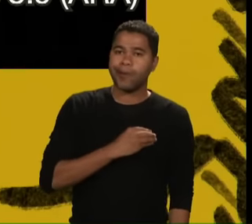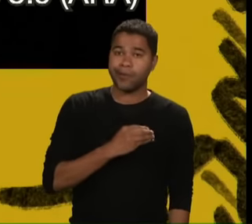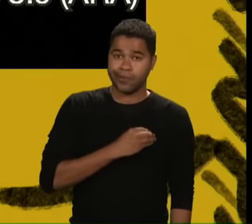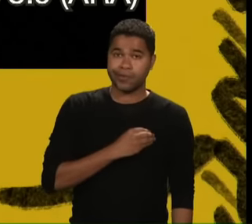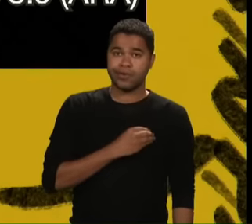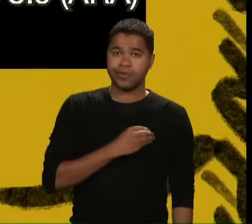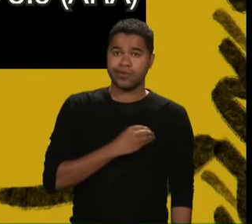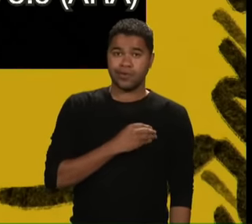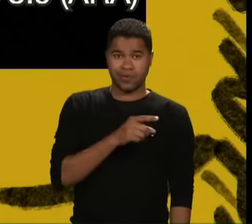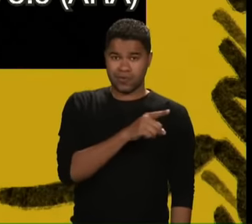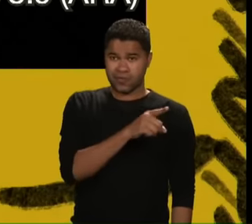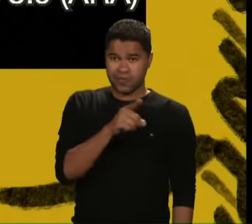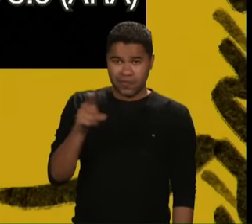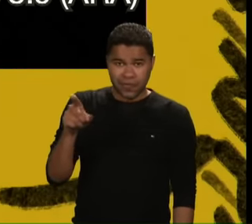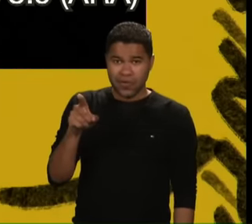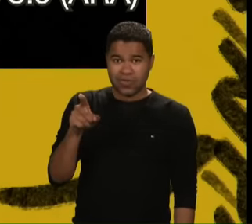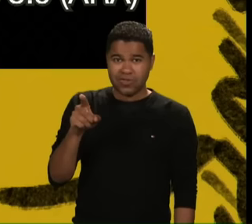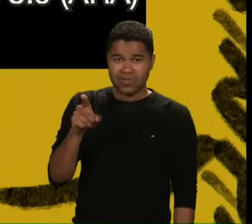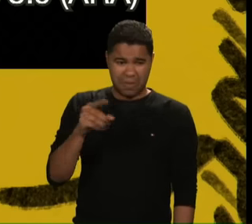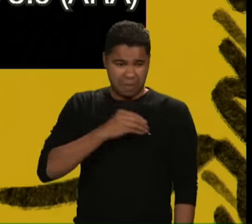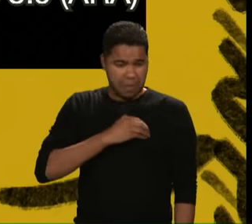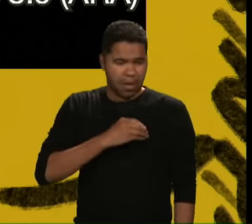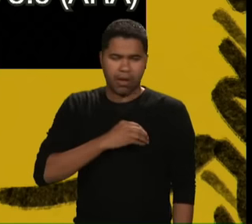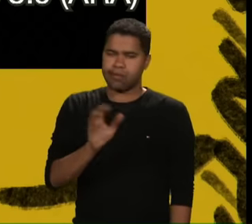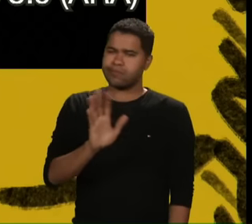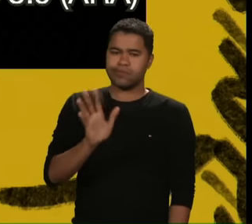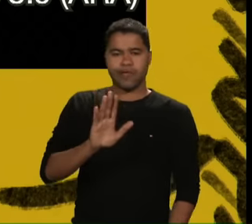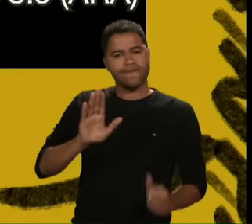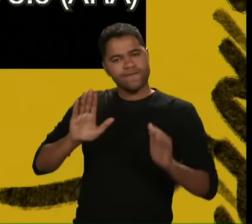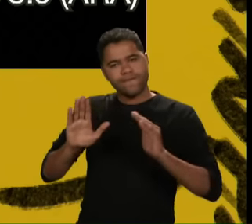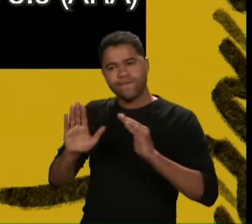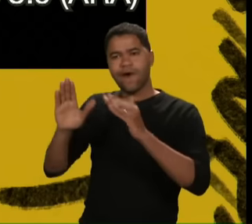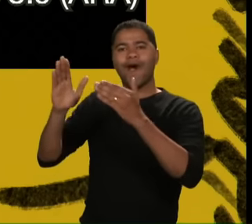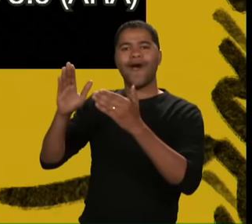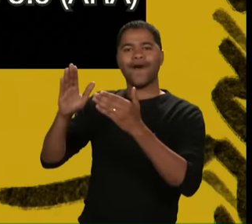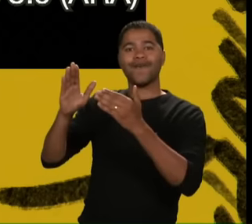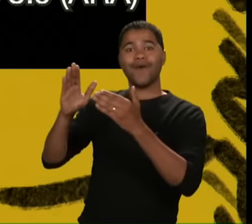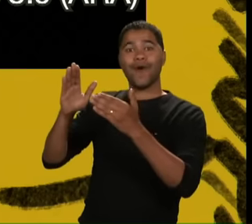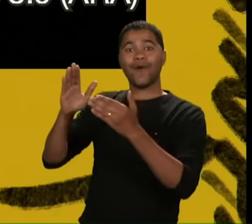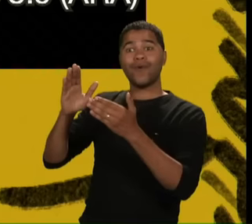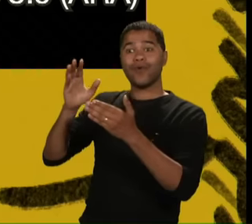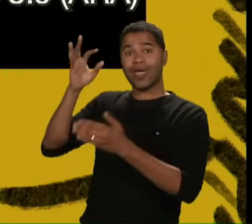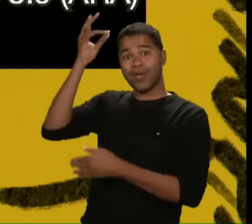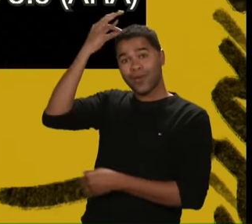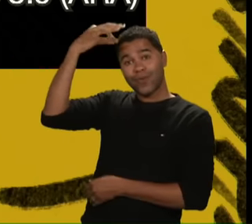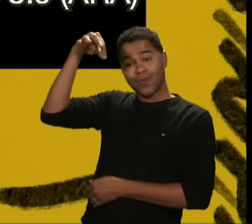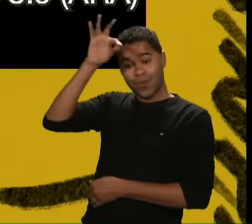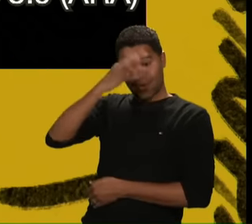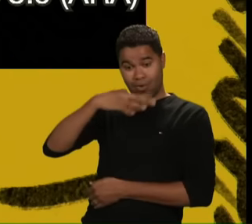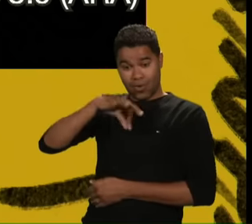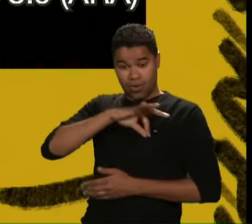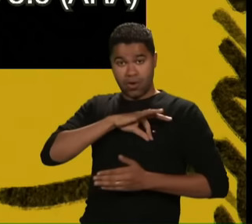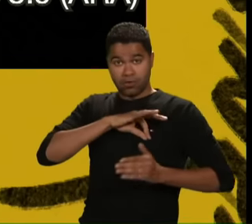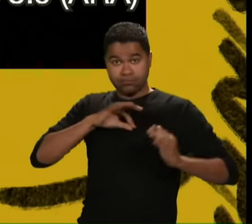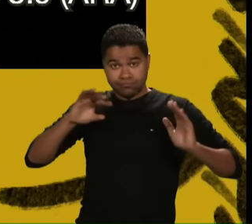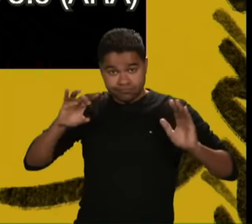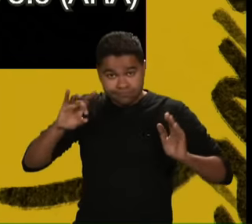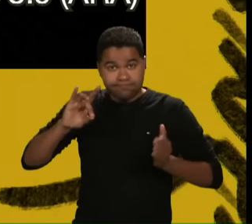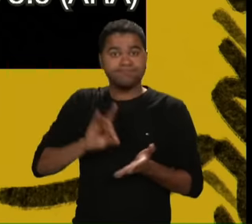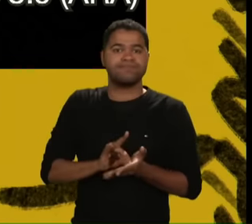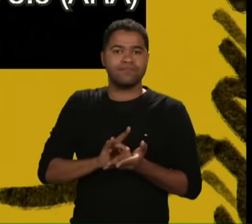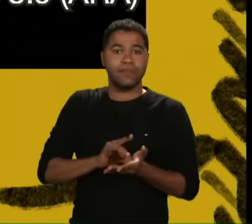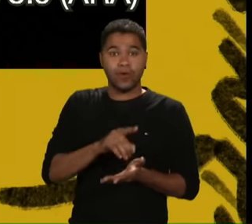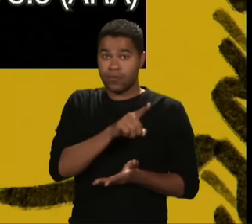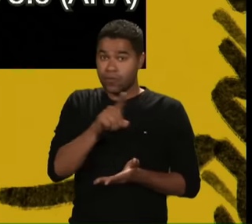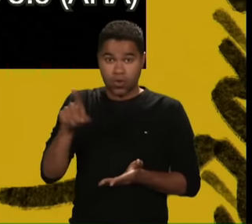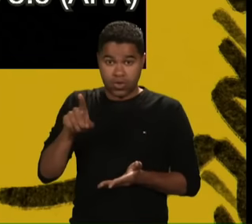vós porém não estáis na carne, mas no Espírito, se de fato o Espírito de Deus habita em vós, e se alguém não